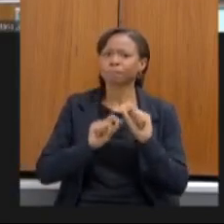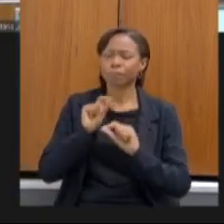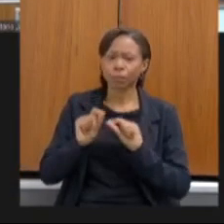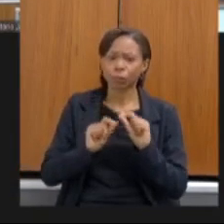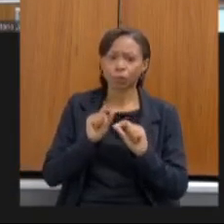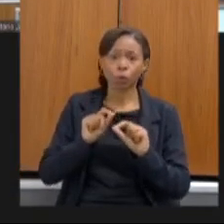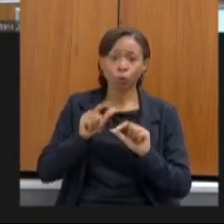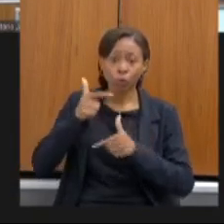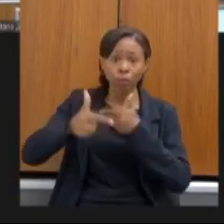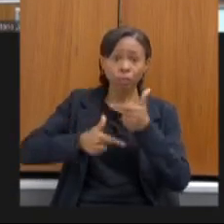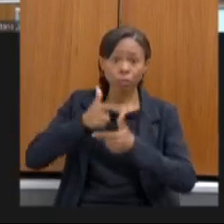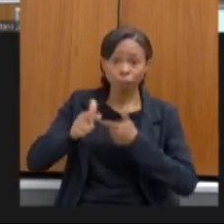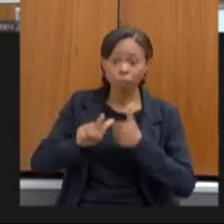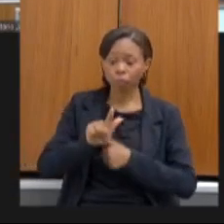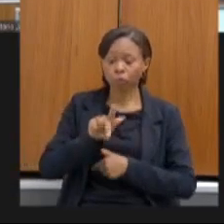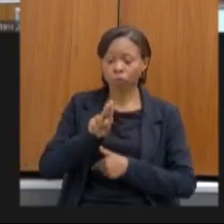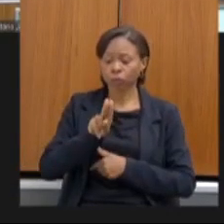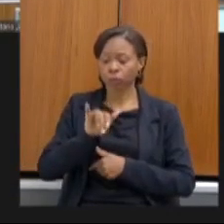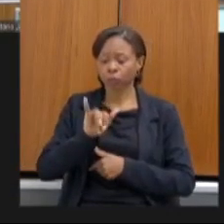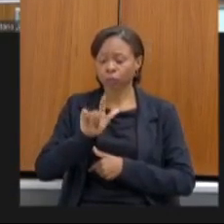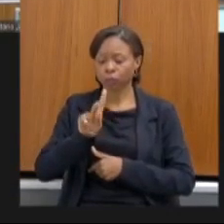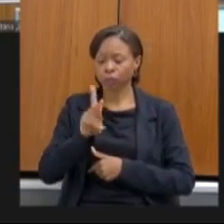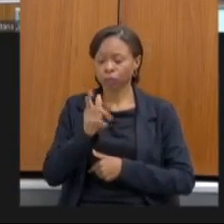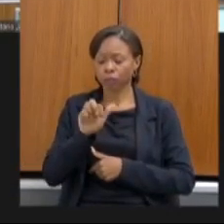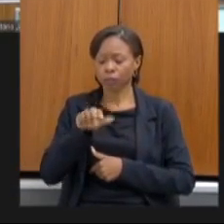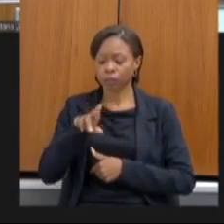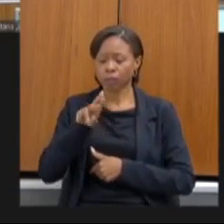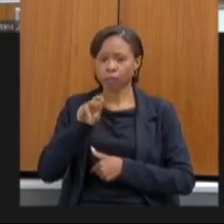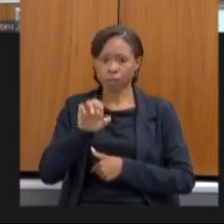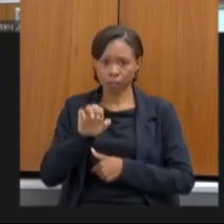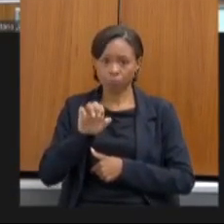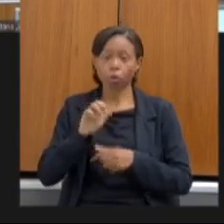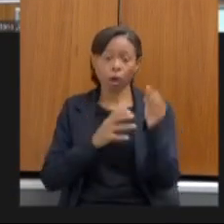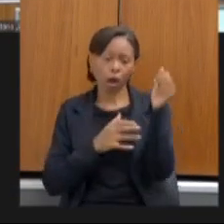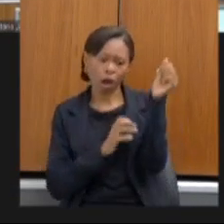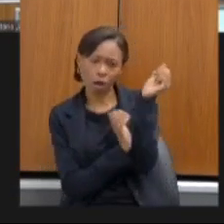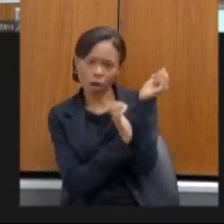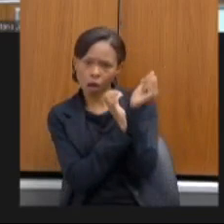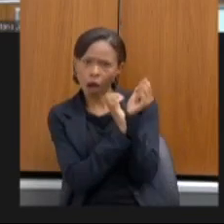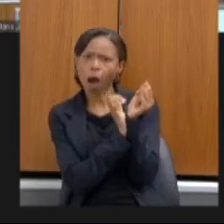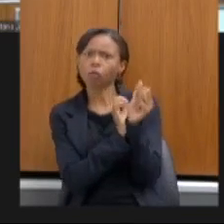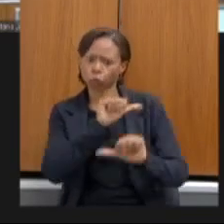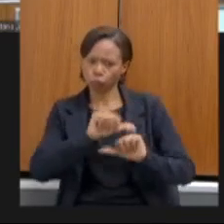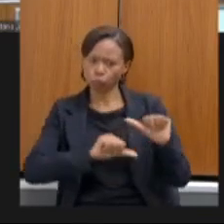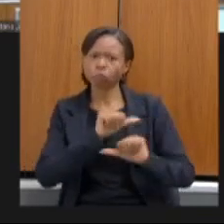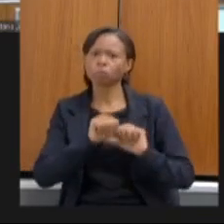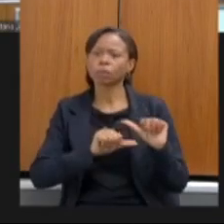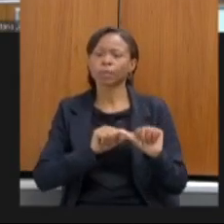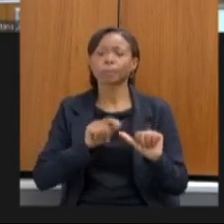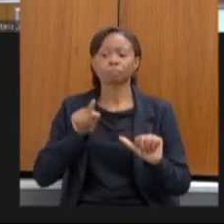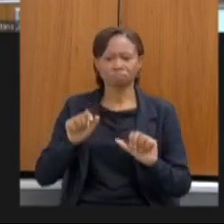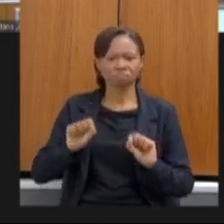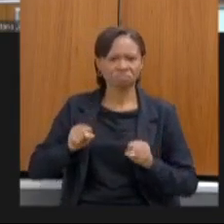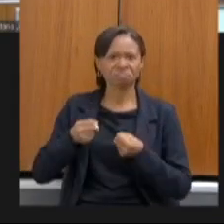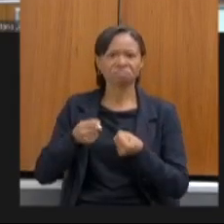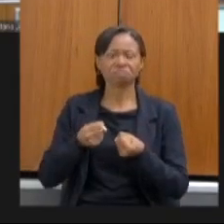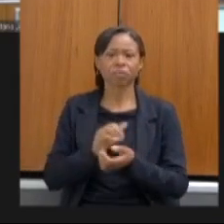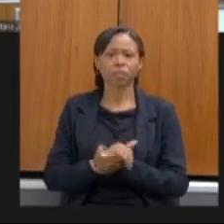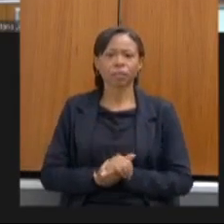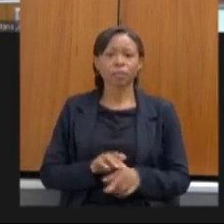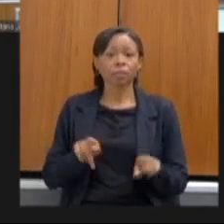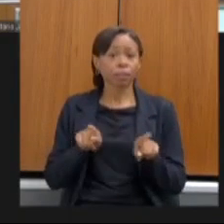Guilherme da Cunha é na frente da desburocratização ok pushing nós temos ali